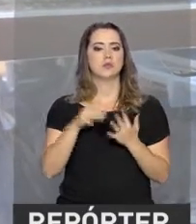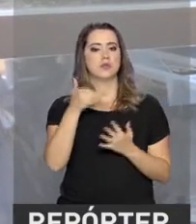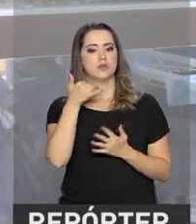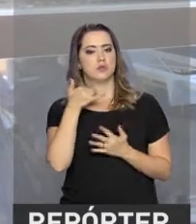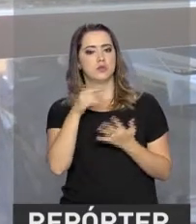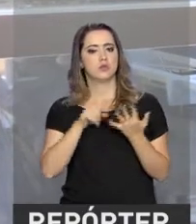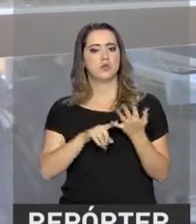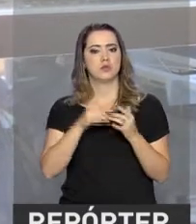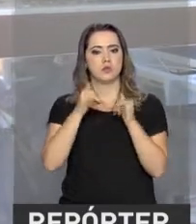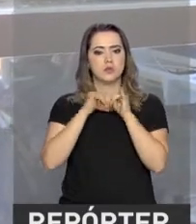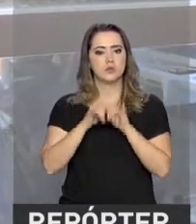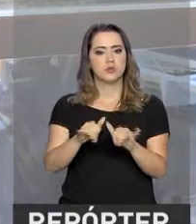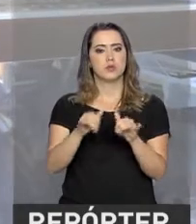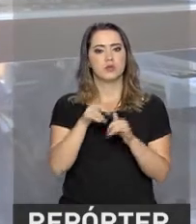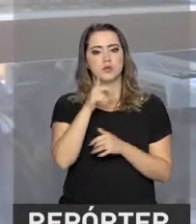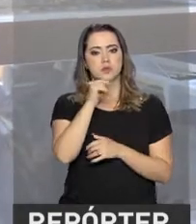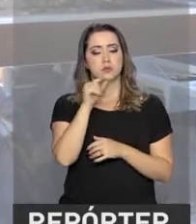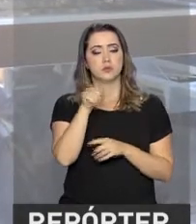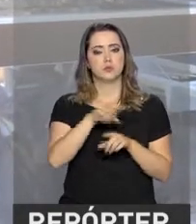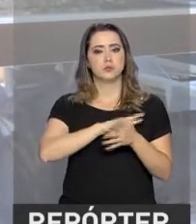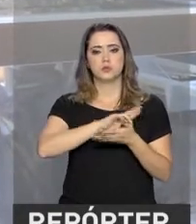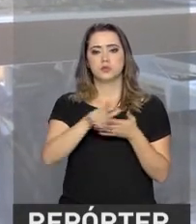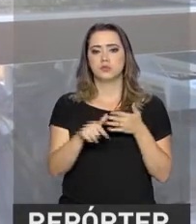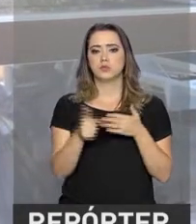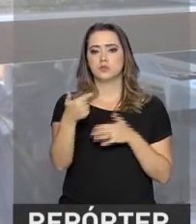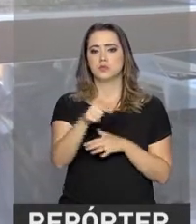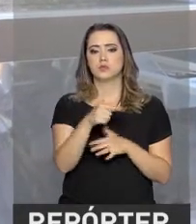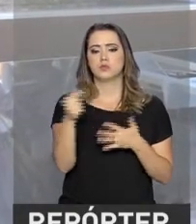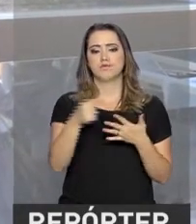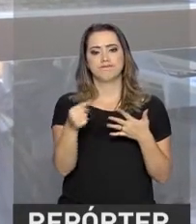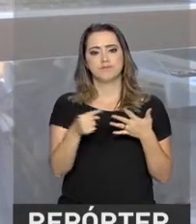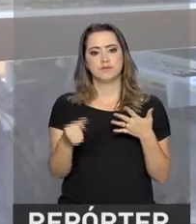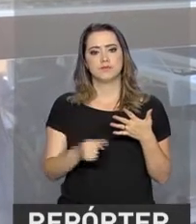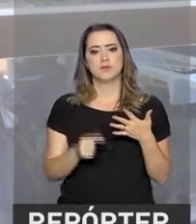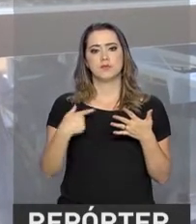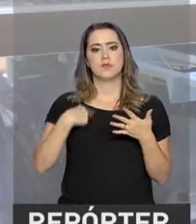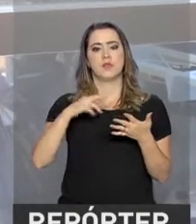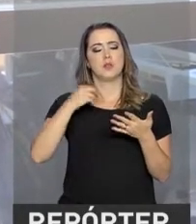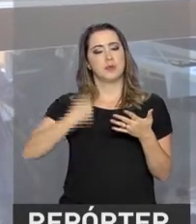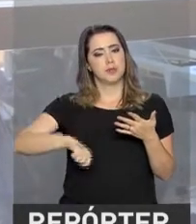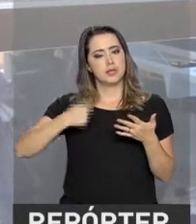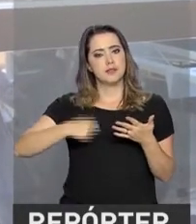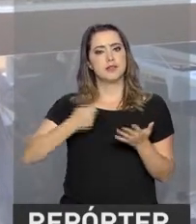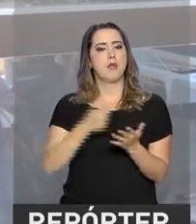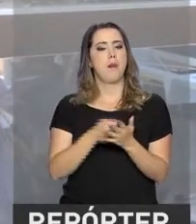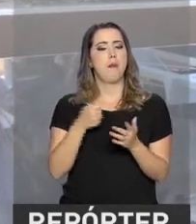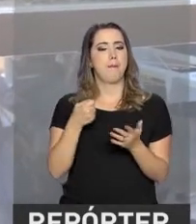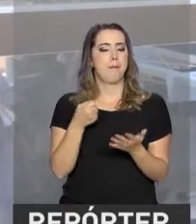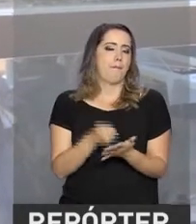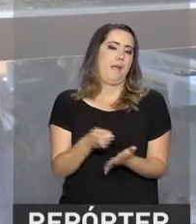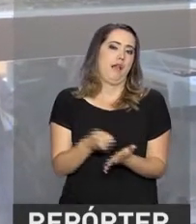tem luz, água, ele tem supermercado, tem uma série de outras coisas, crediários, por exemplo.